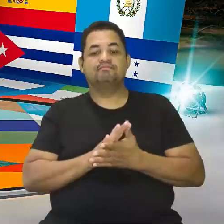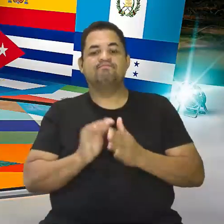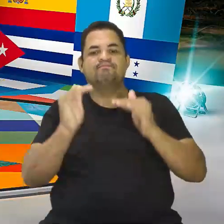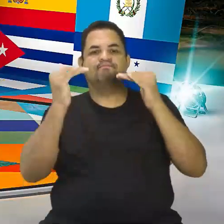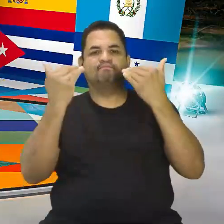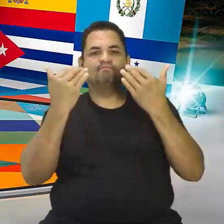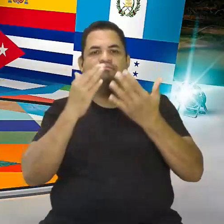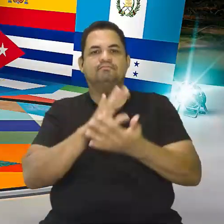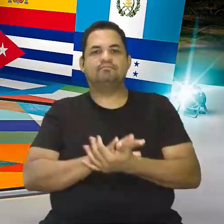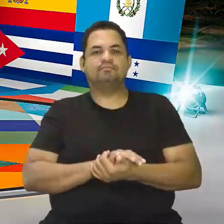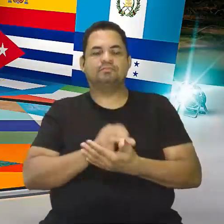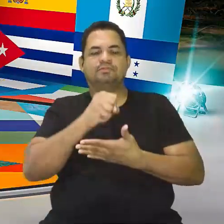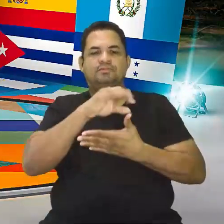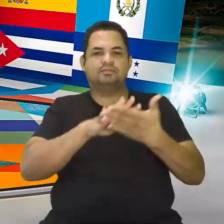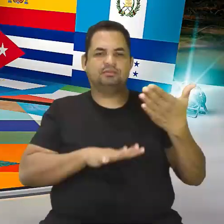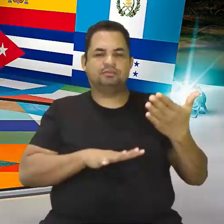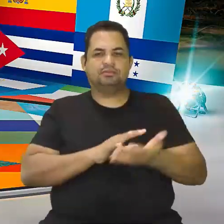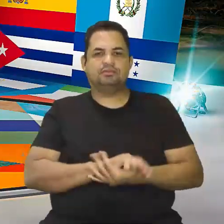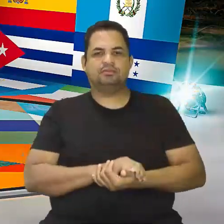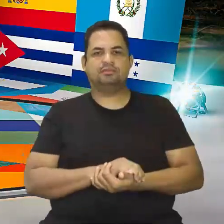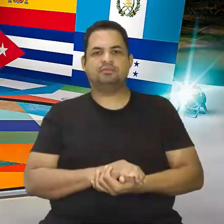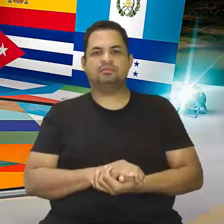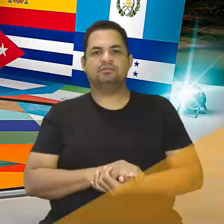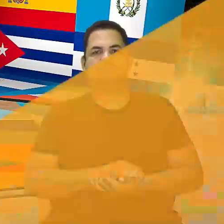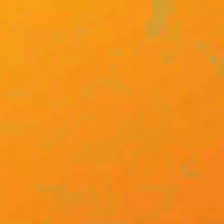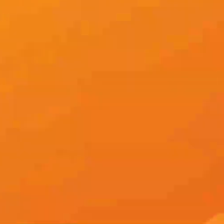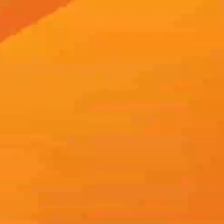aí nas nossas atividades.